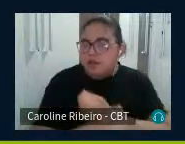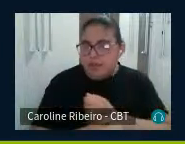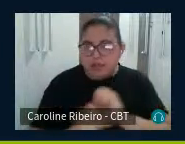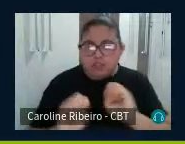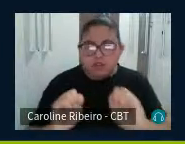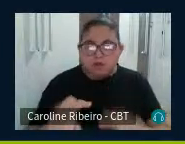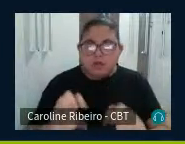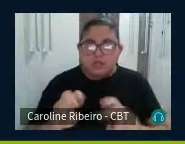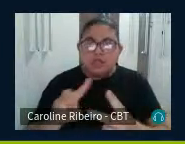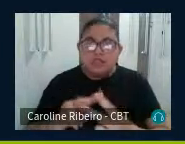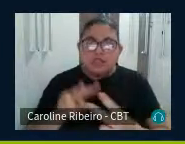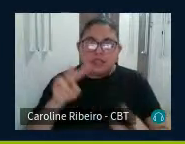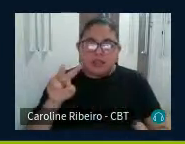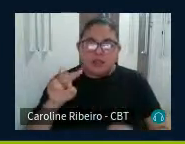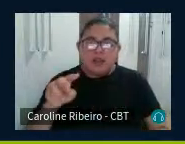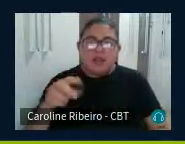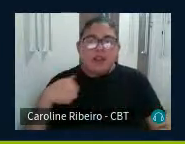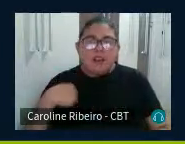sempre.